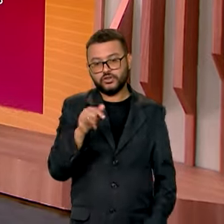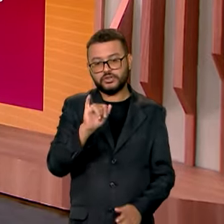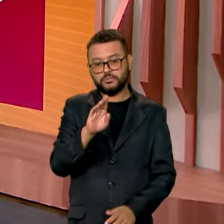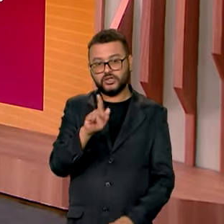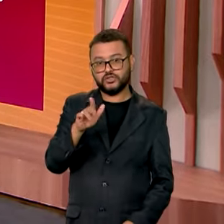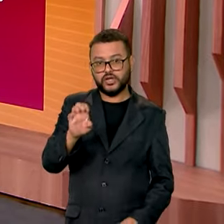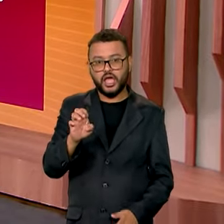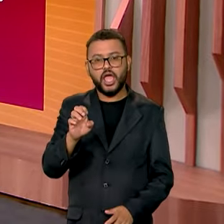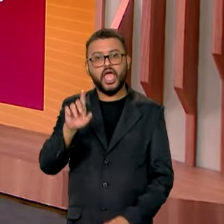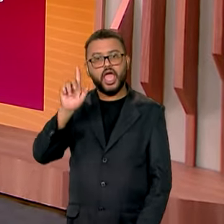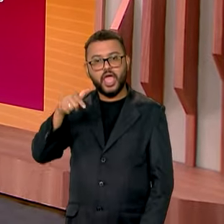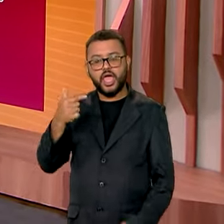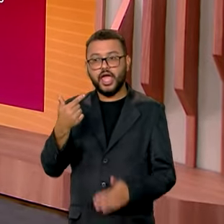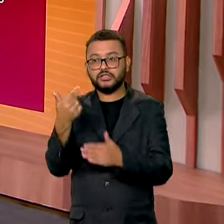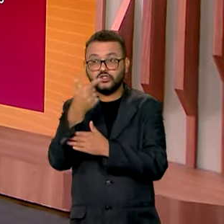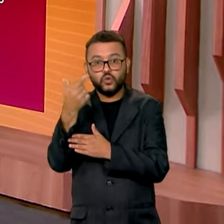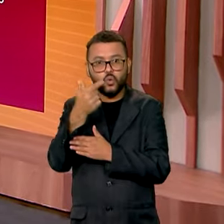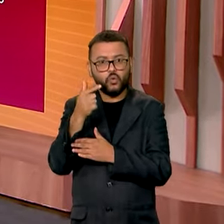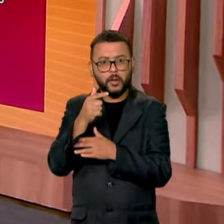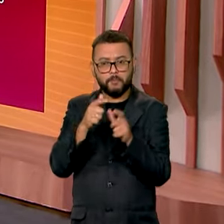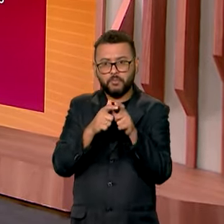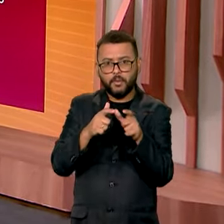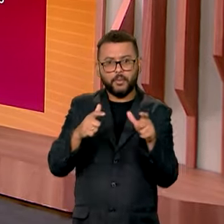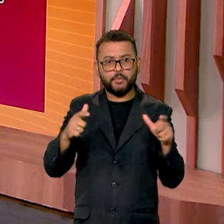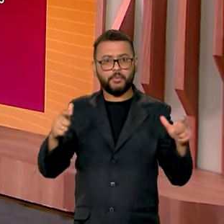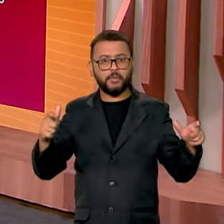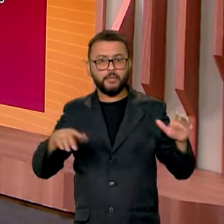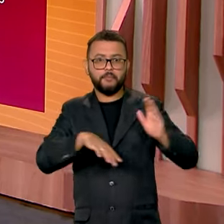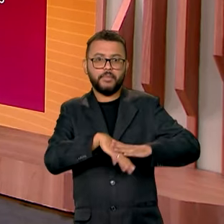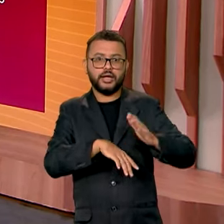cidade mais populosa do interior de Pernambuco tem